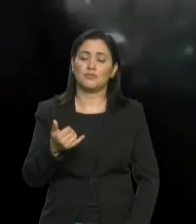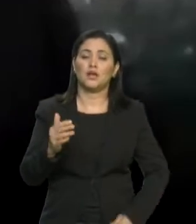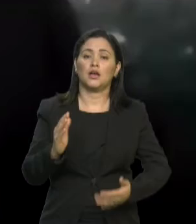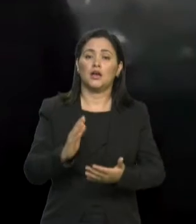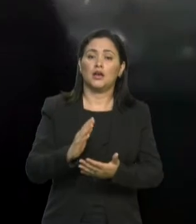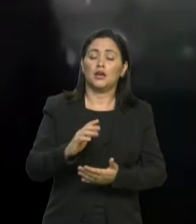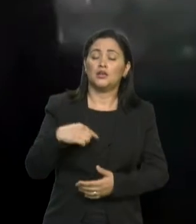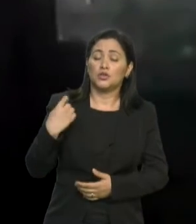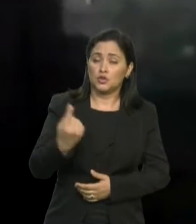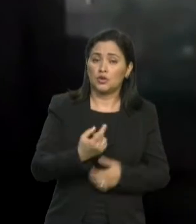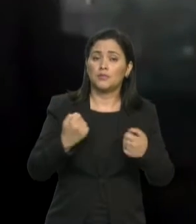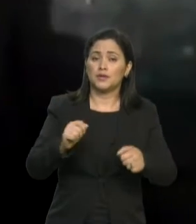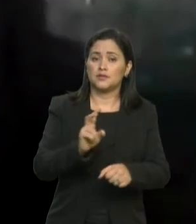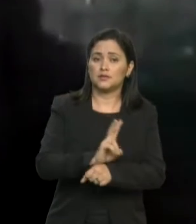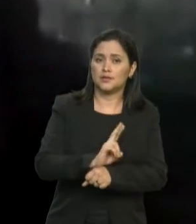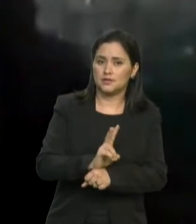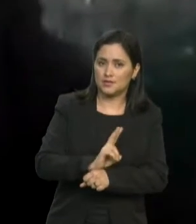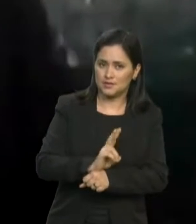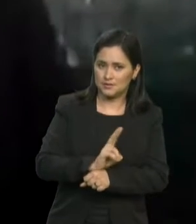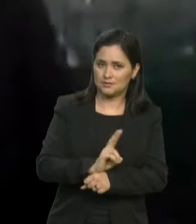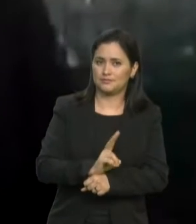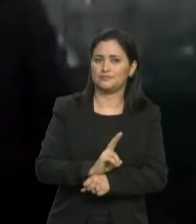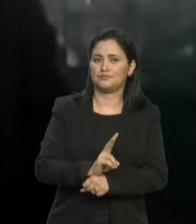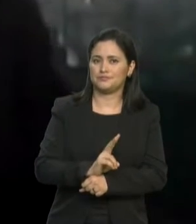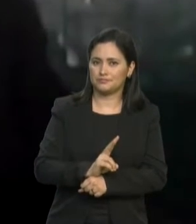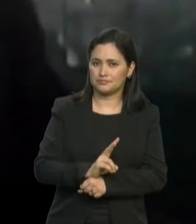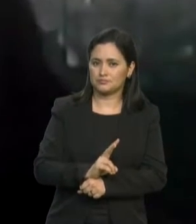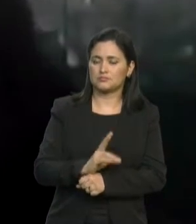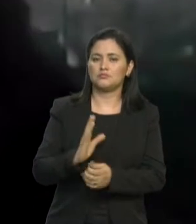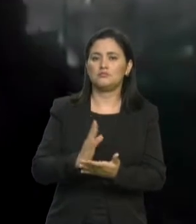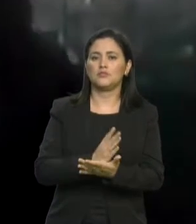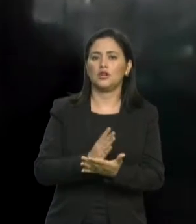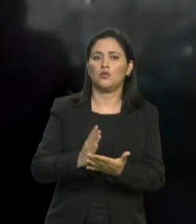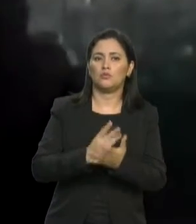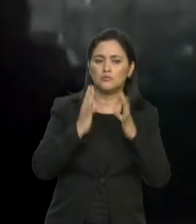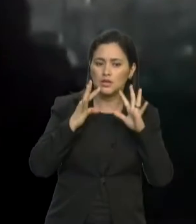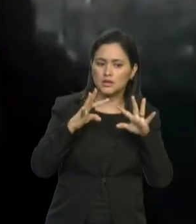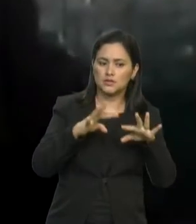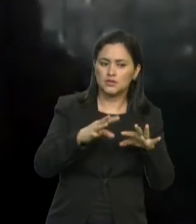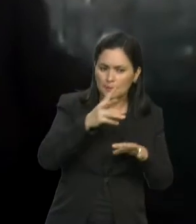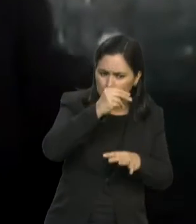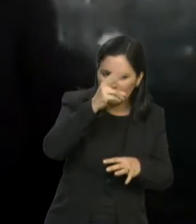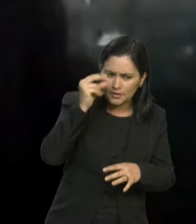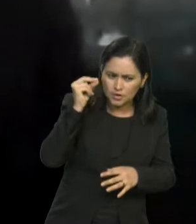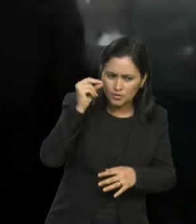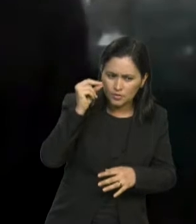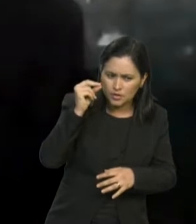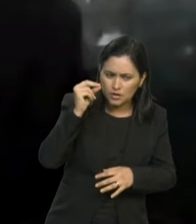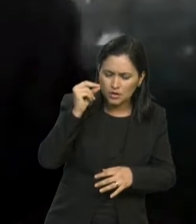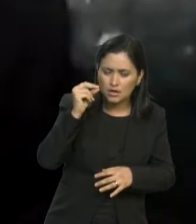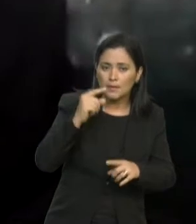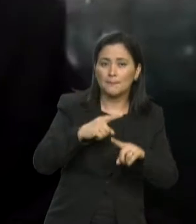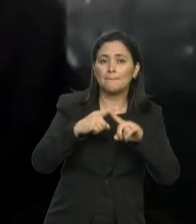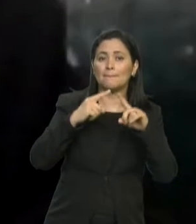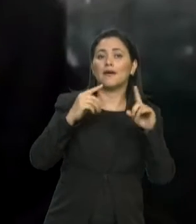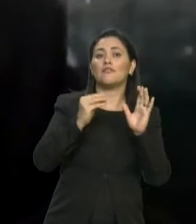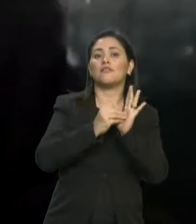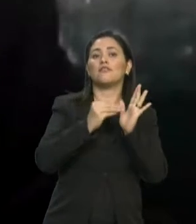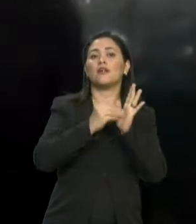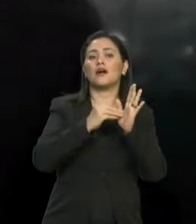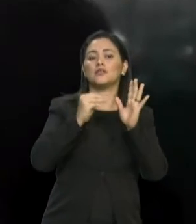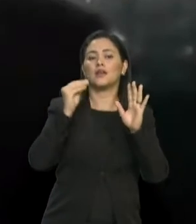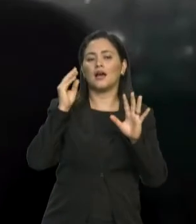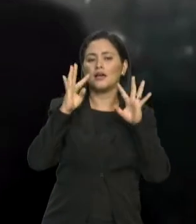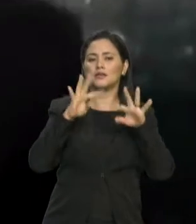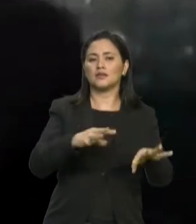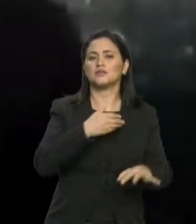prefeitura, alguns deputados voltam a olhar para a prefeitura e não têm um olhar voltado para o governo do Estado.